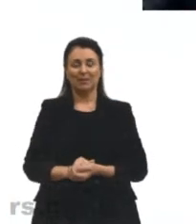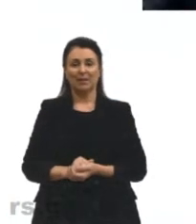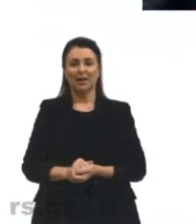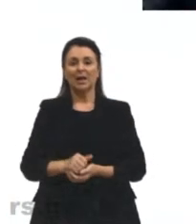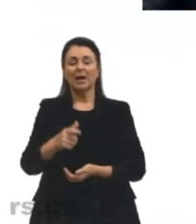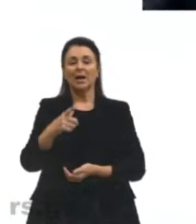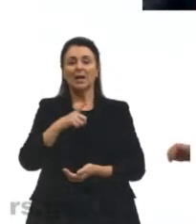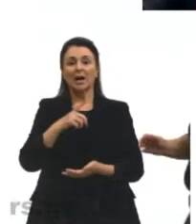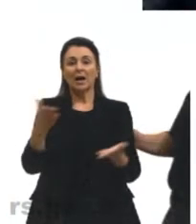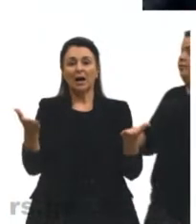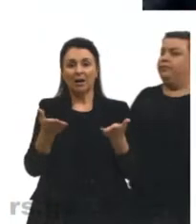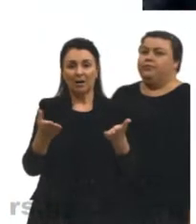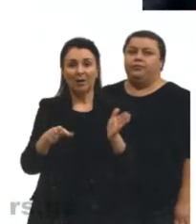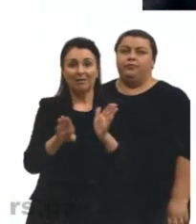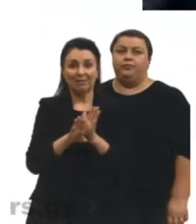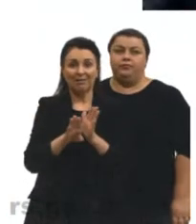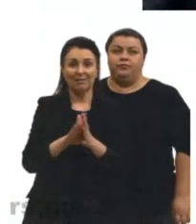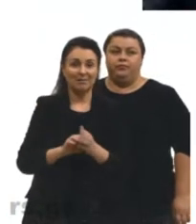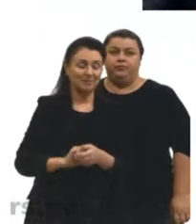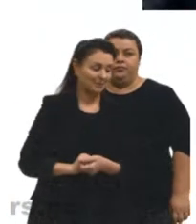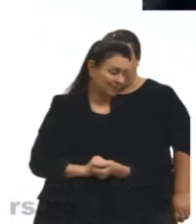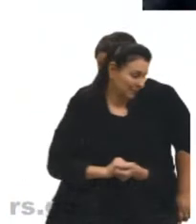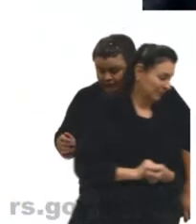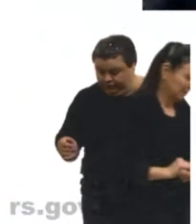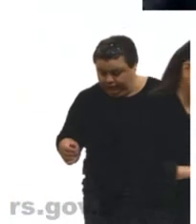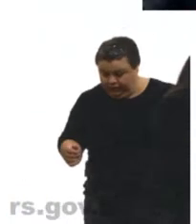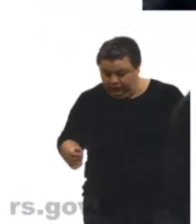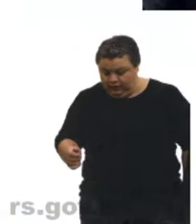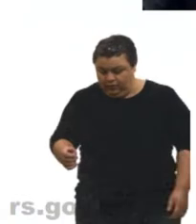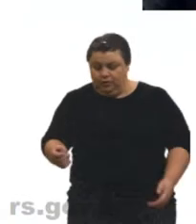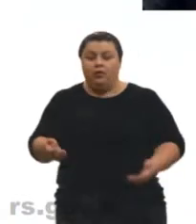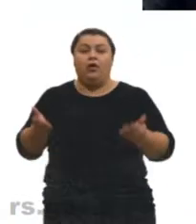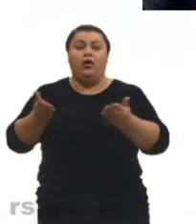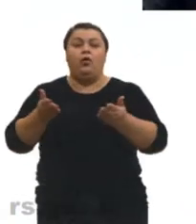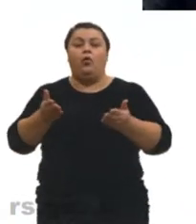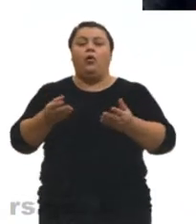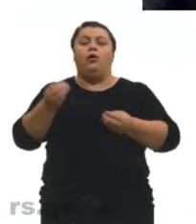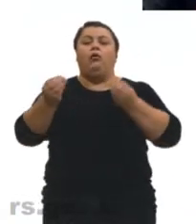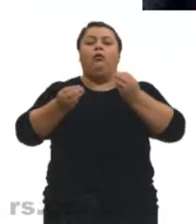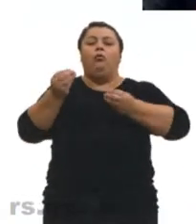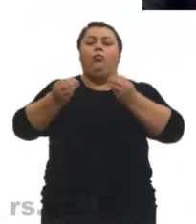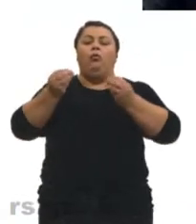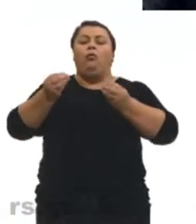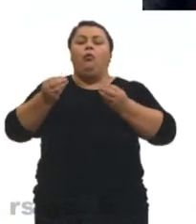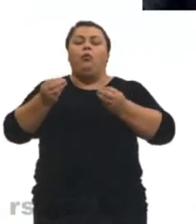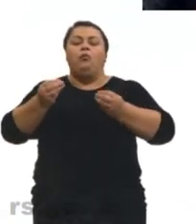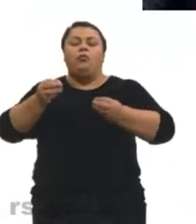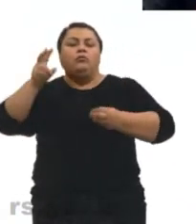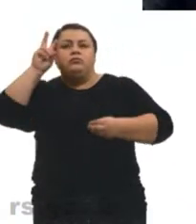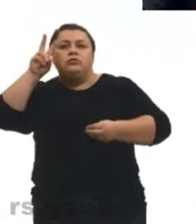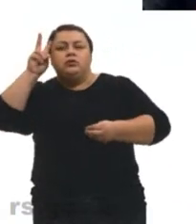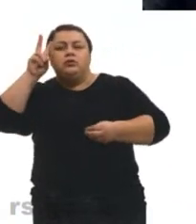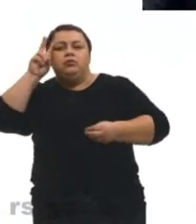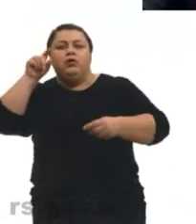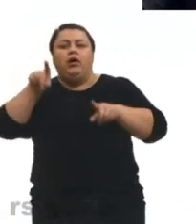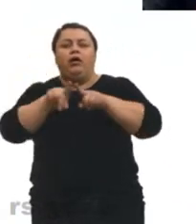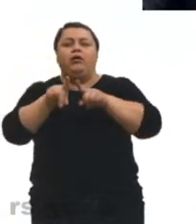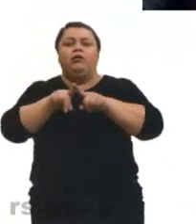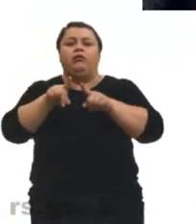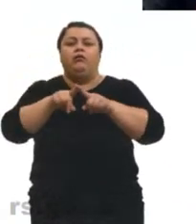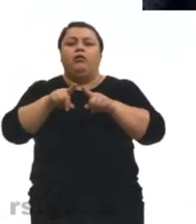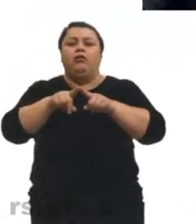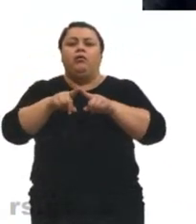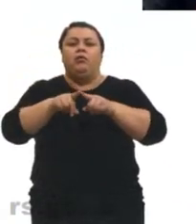Oi e a gente chega agora então na nossa situação problema como lidar com a memória e os monumentos